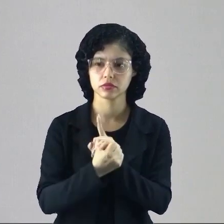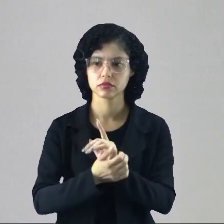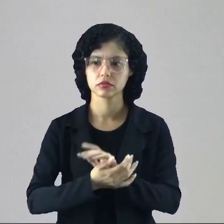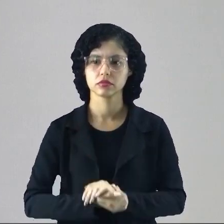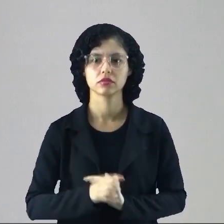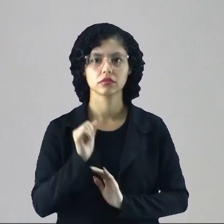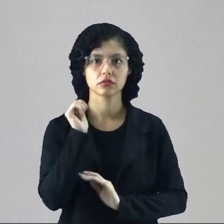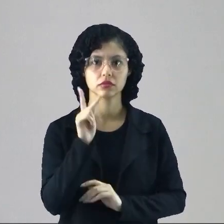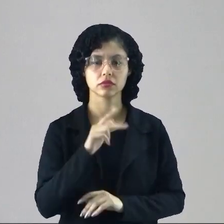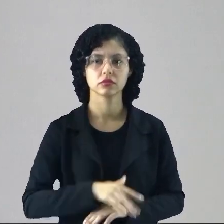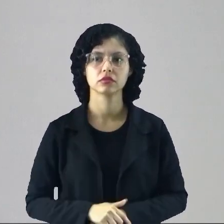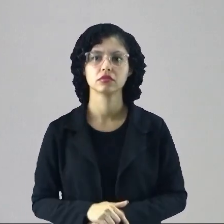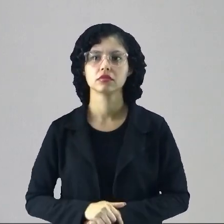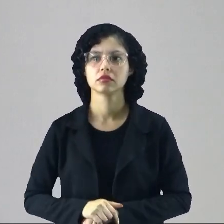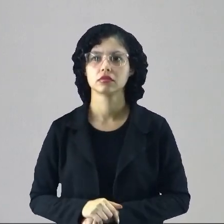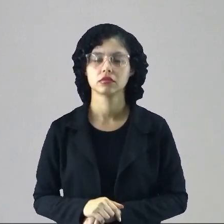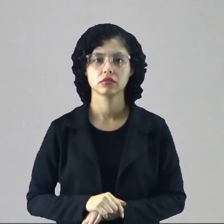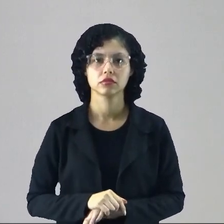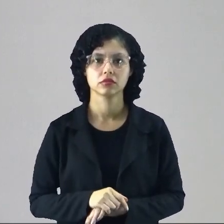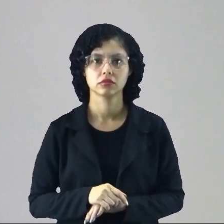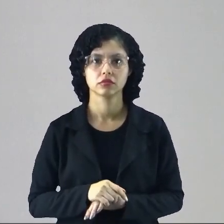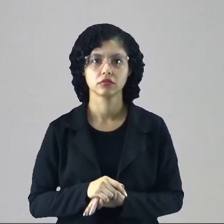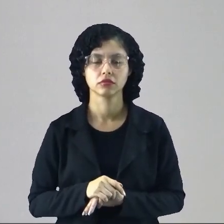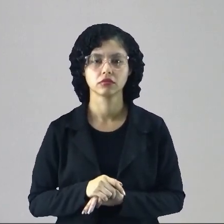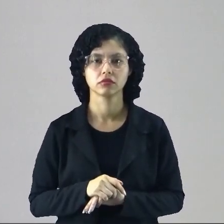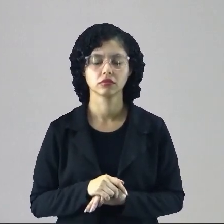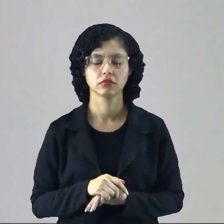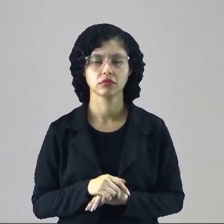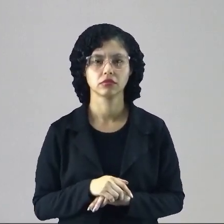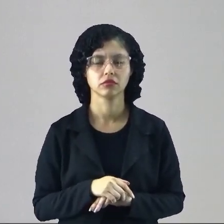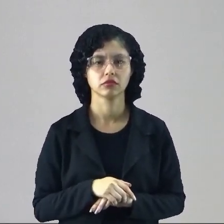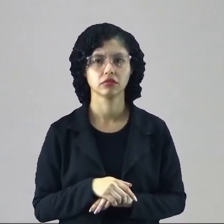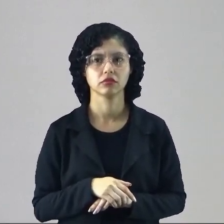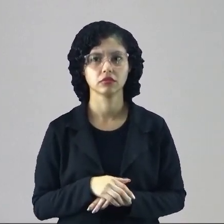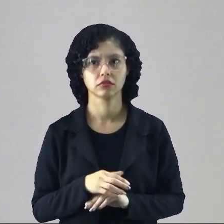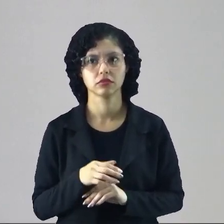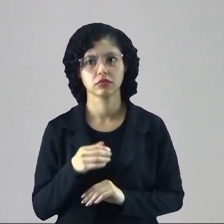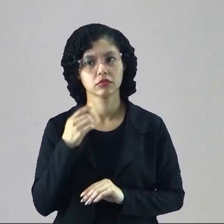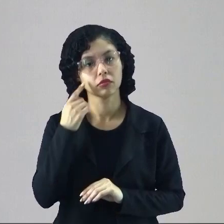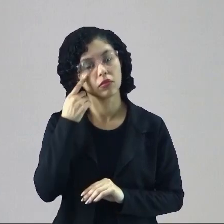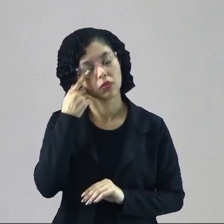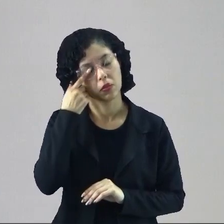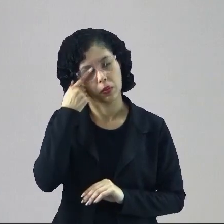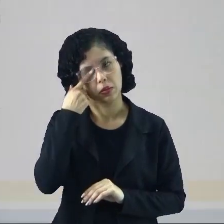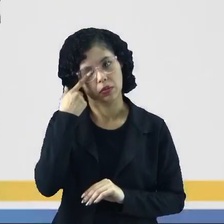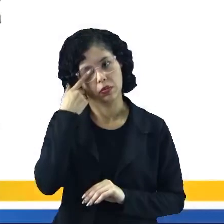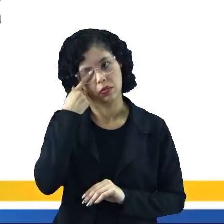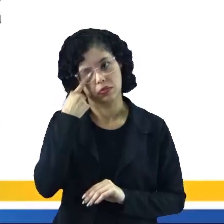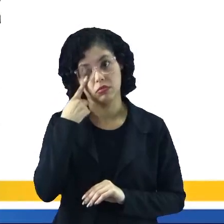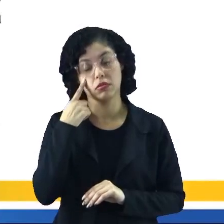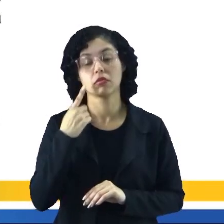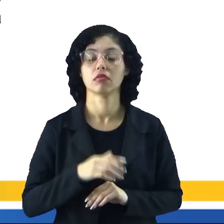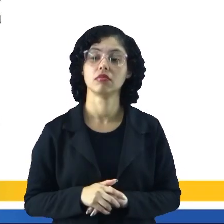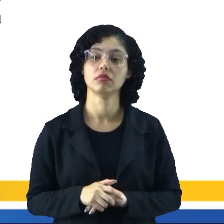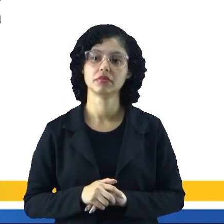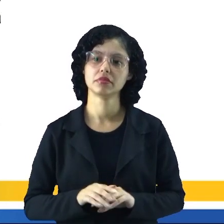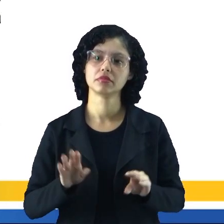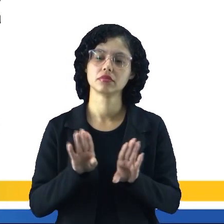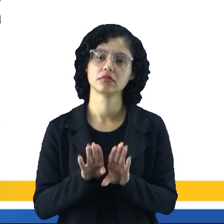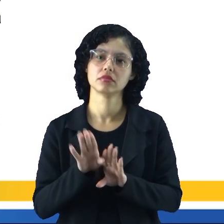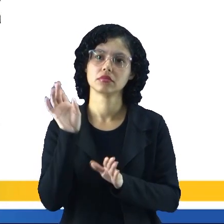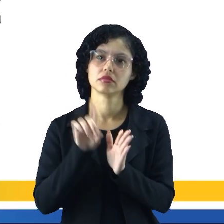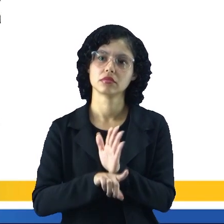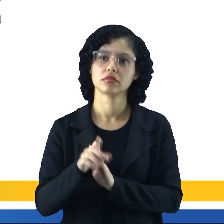Ok Isso é na sua conclusão Tá bom vamos lá então nós temos aqui